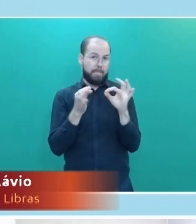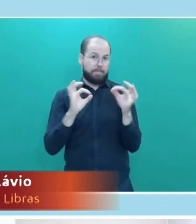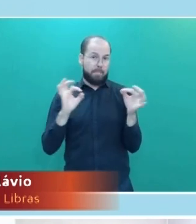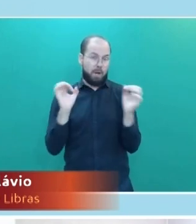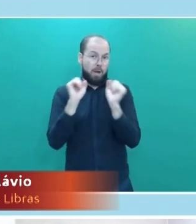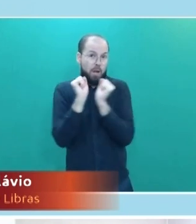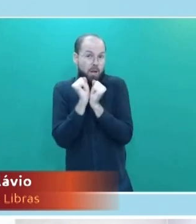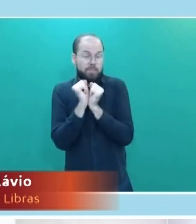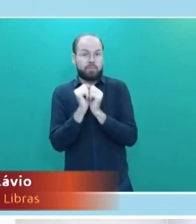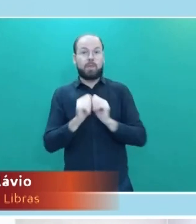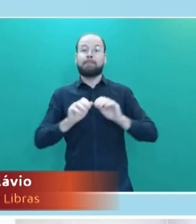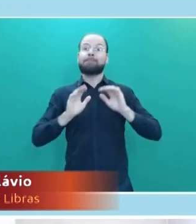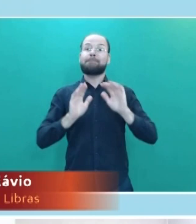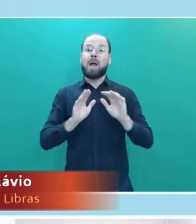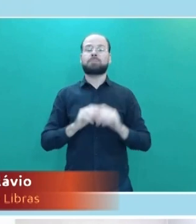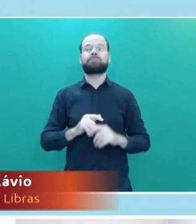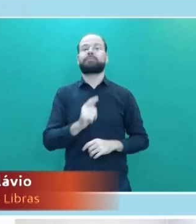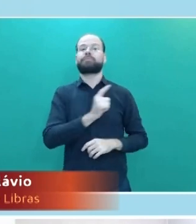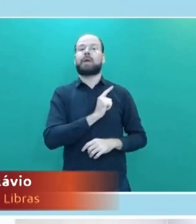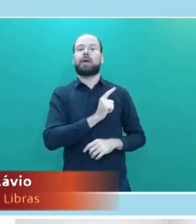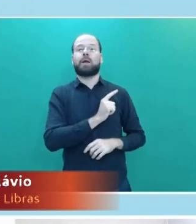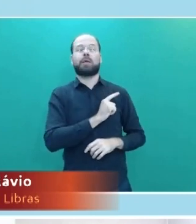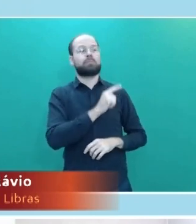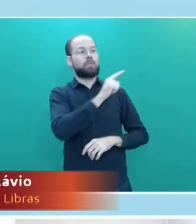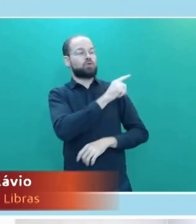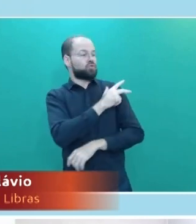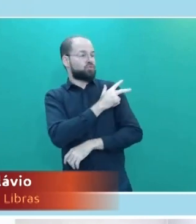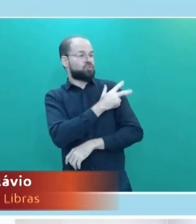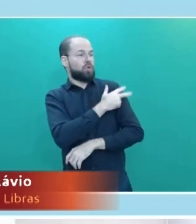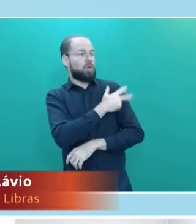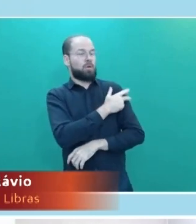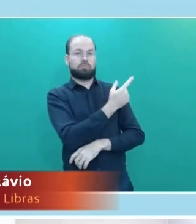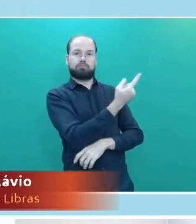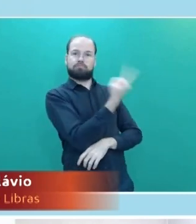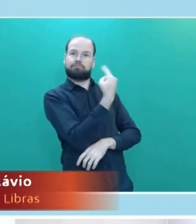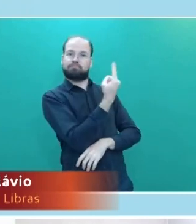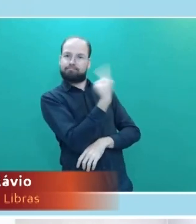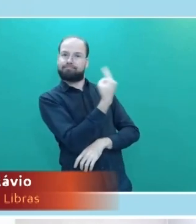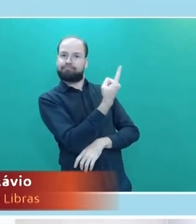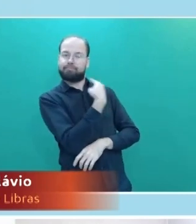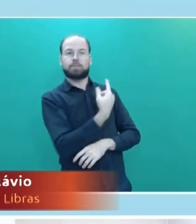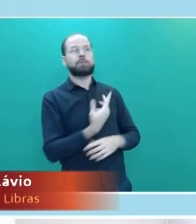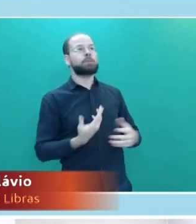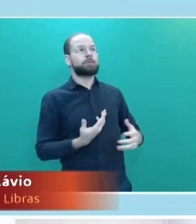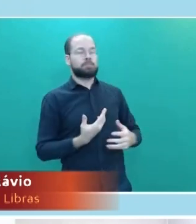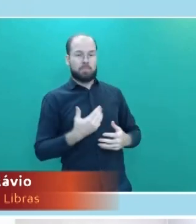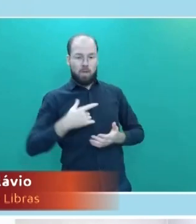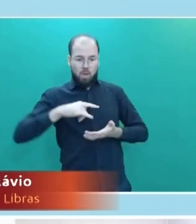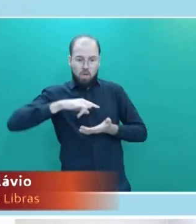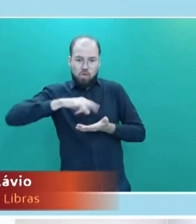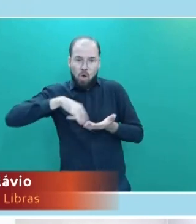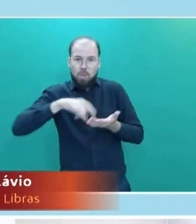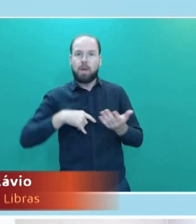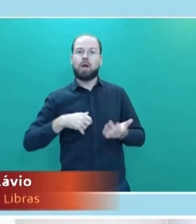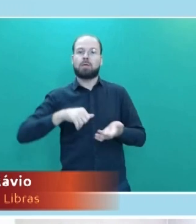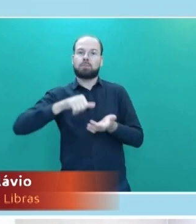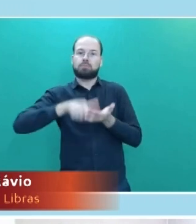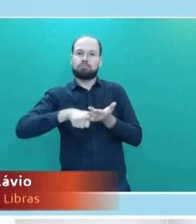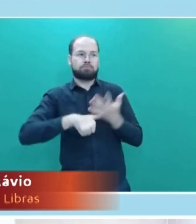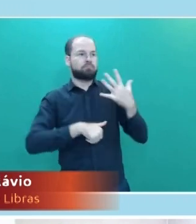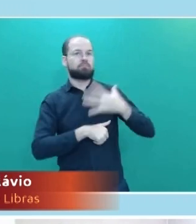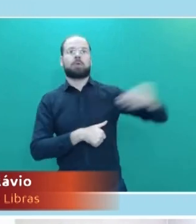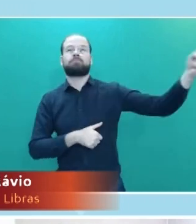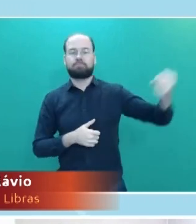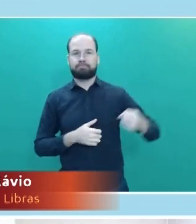uma dívida, ou pelo confisco dos documentos de identidade, ou pelo isolamento